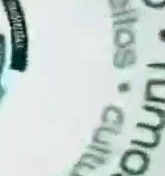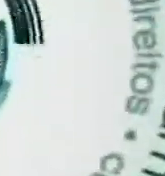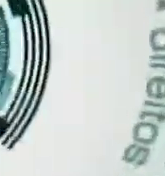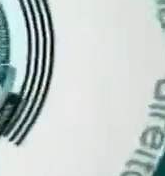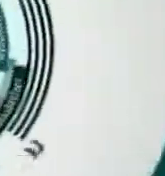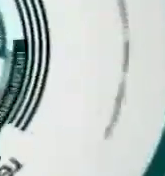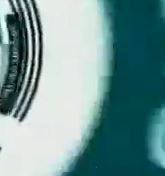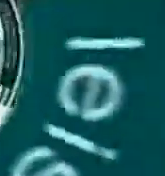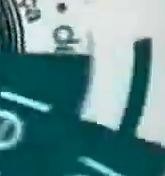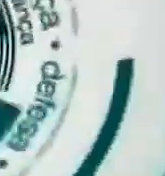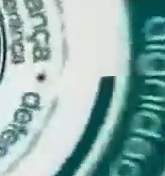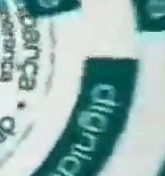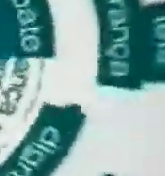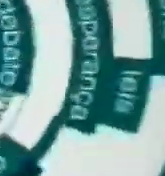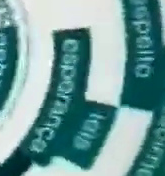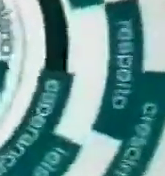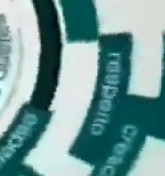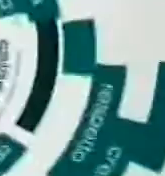Música